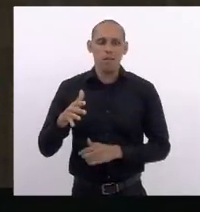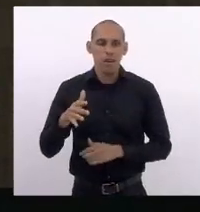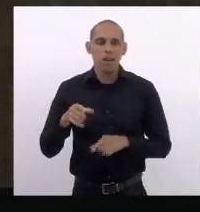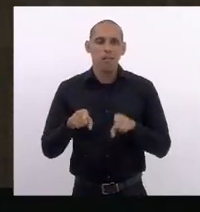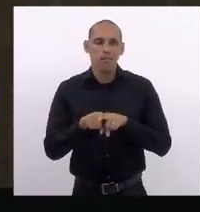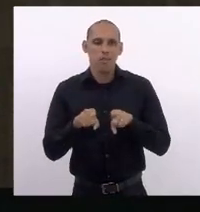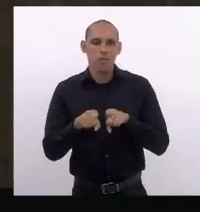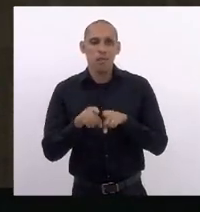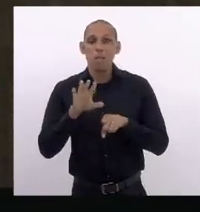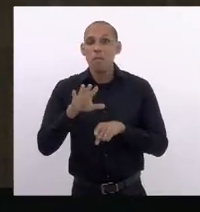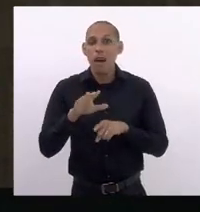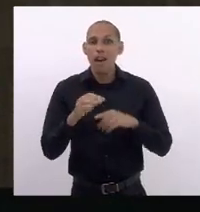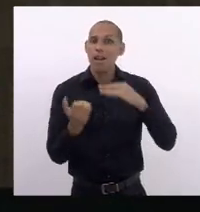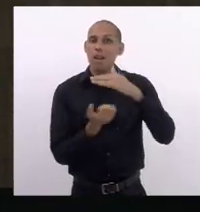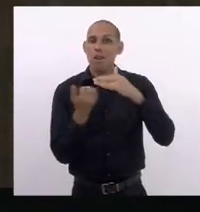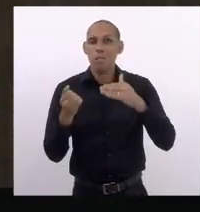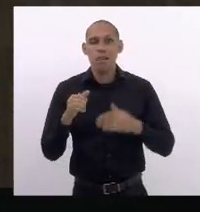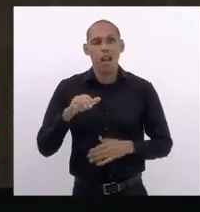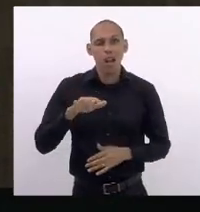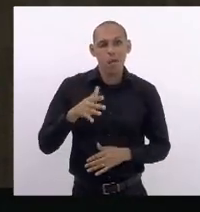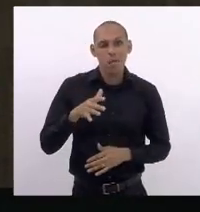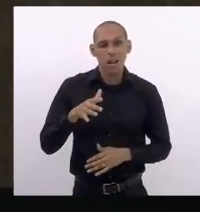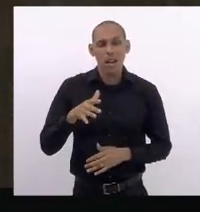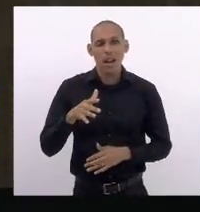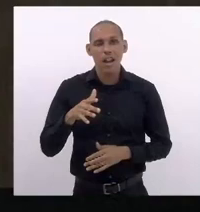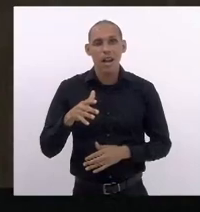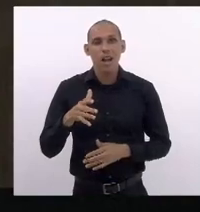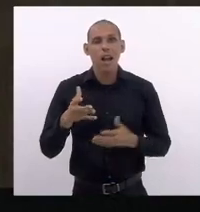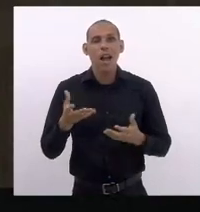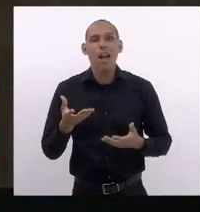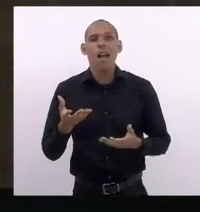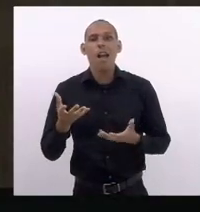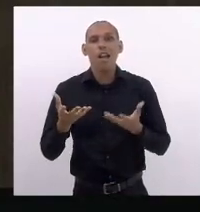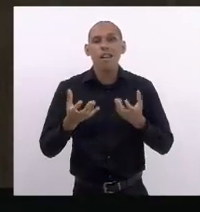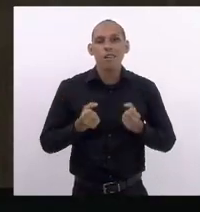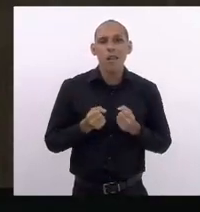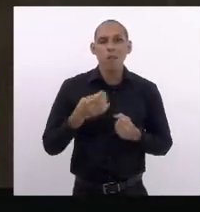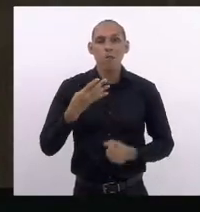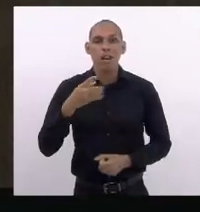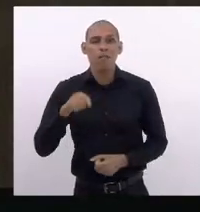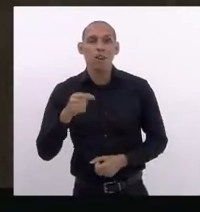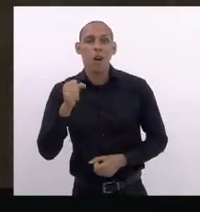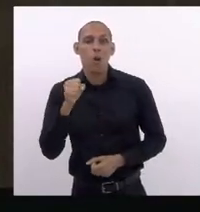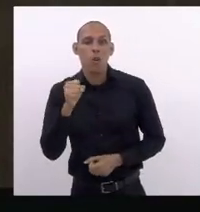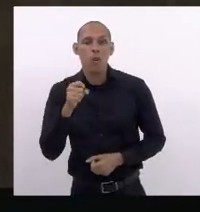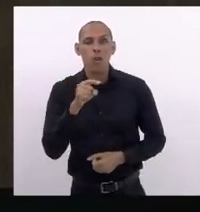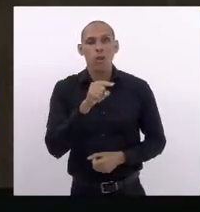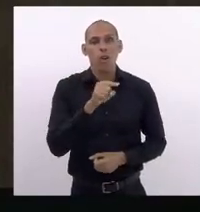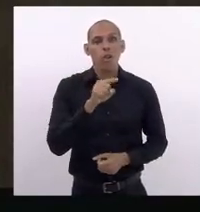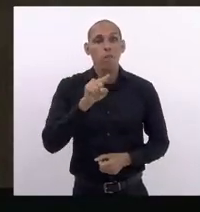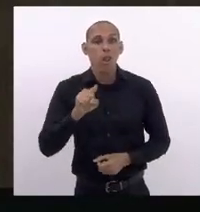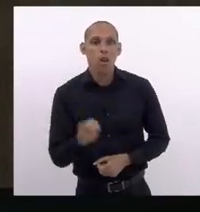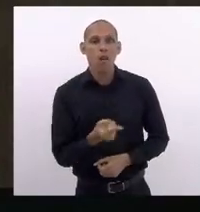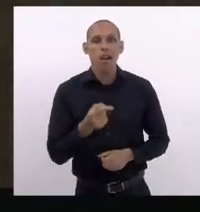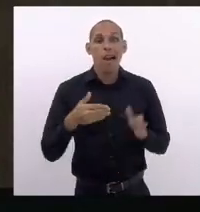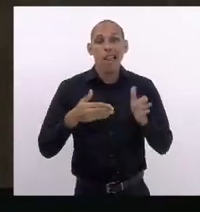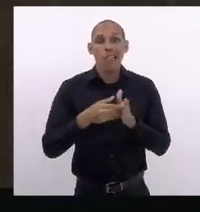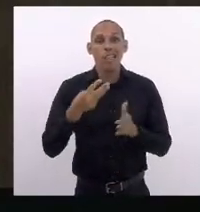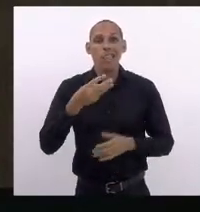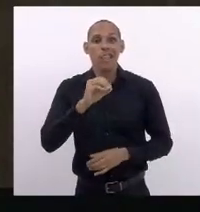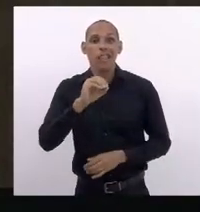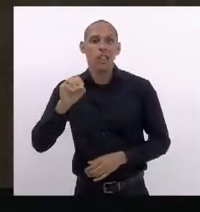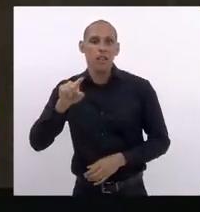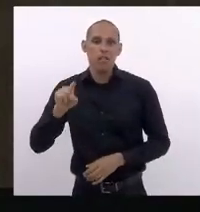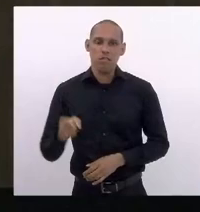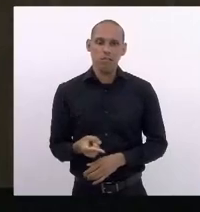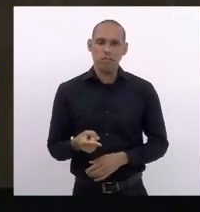médios empresários no Brasil são aqueles que têm faturamento de 4,8 milhões até 300 milhões. E a gente tem